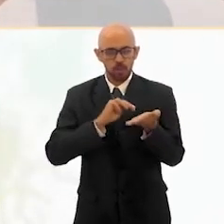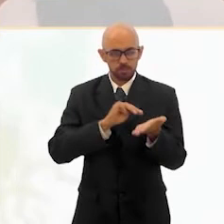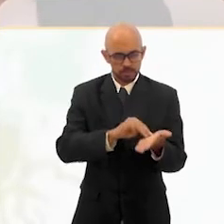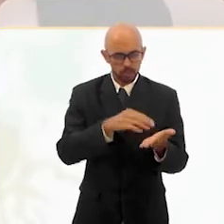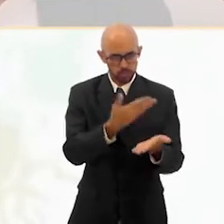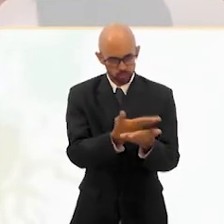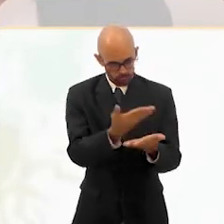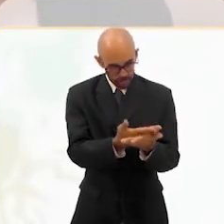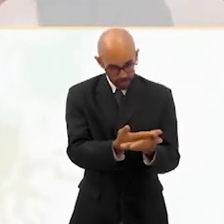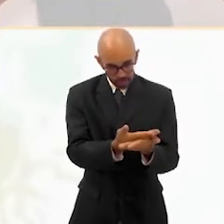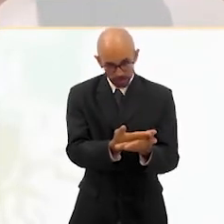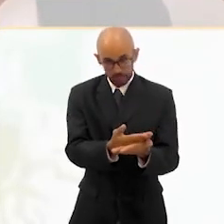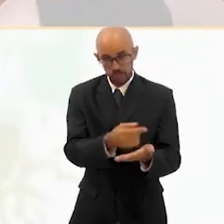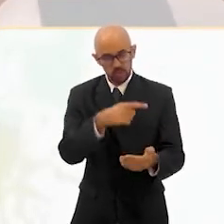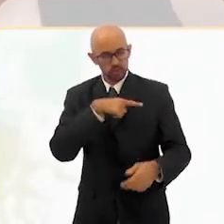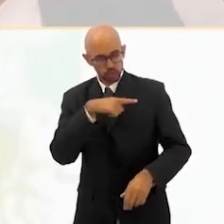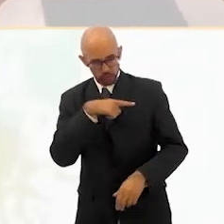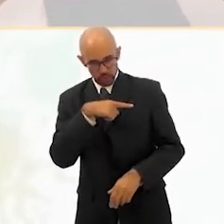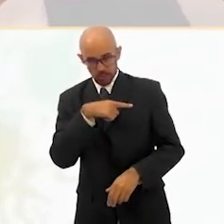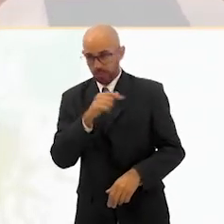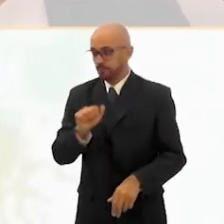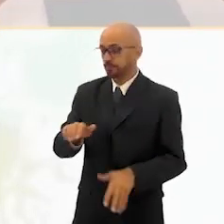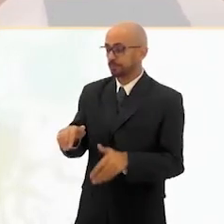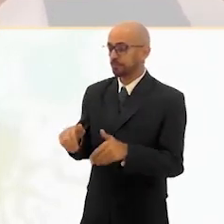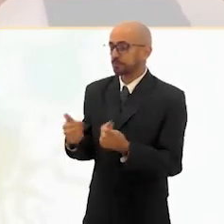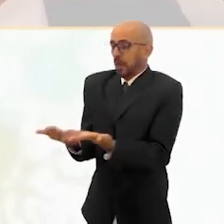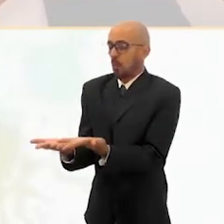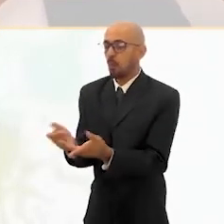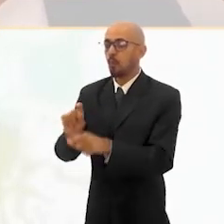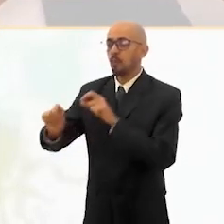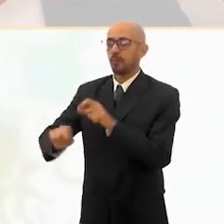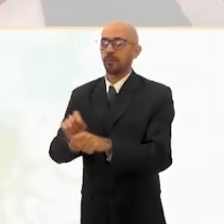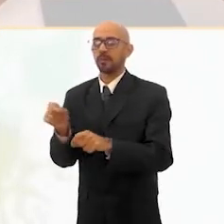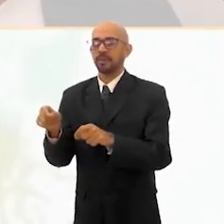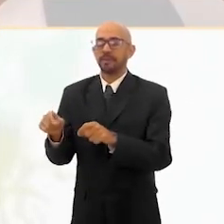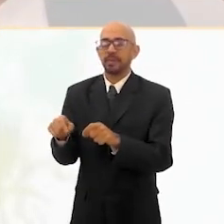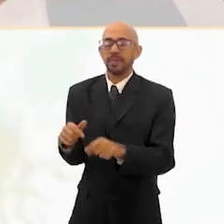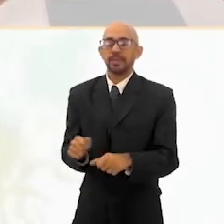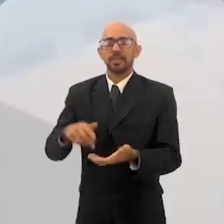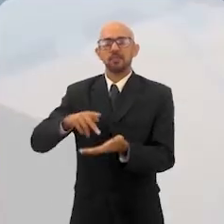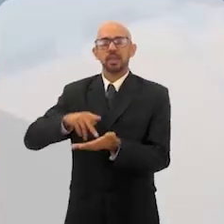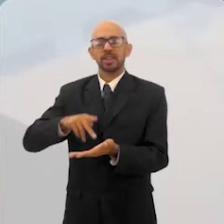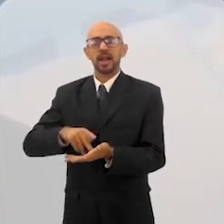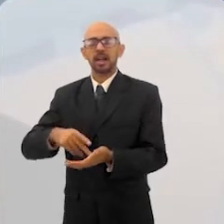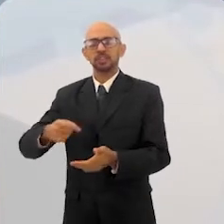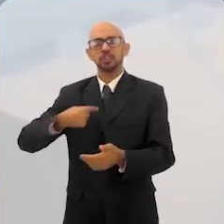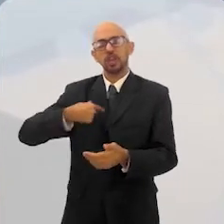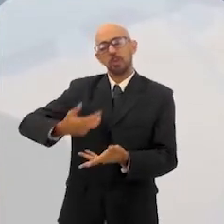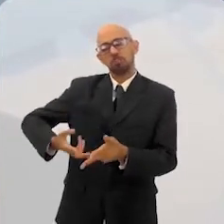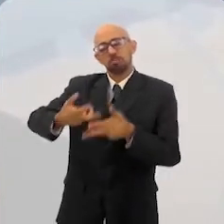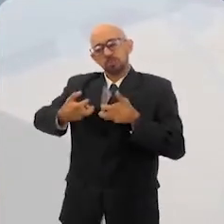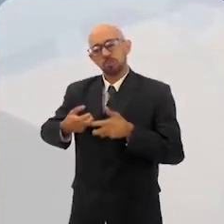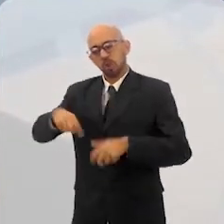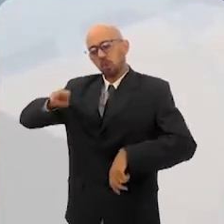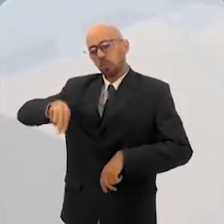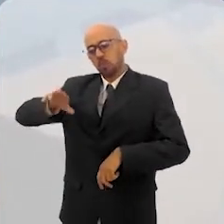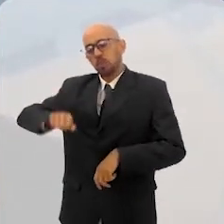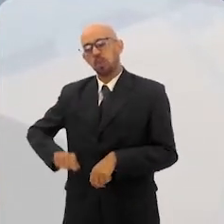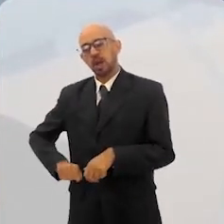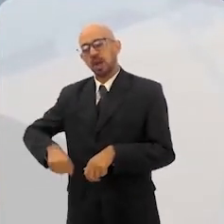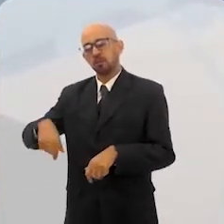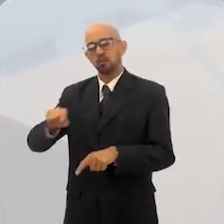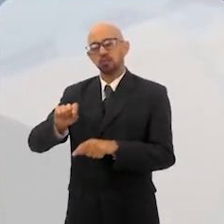missão, é estudar. Tinha isso? Então, na verdade, assim, eu me considero que eu nunca